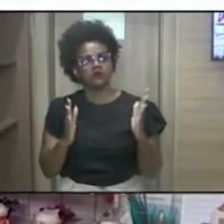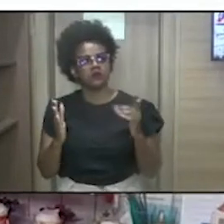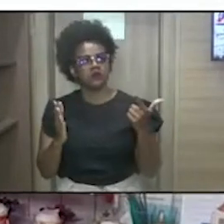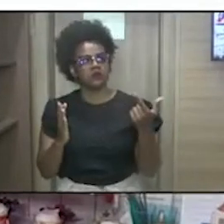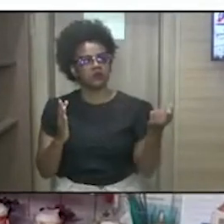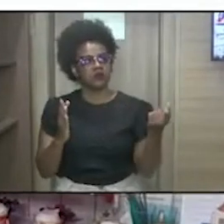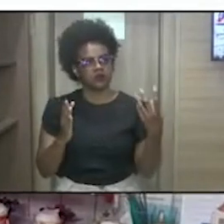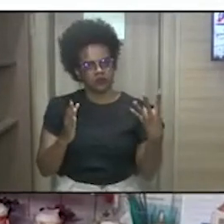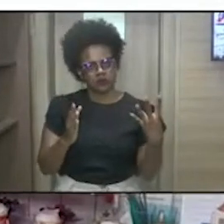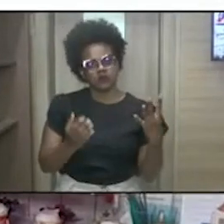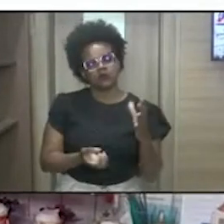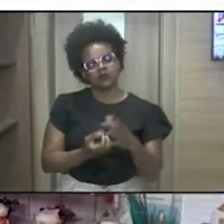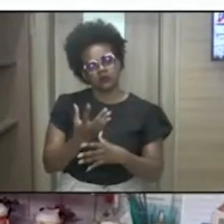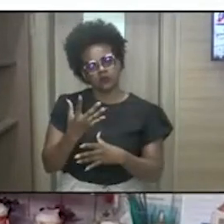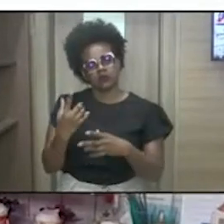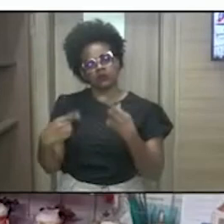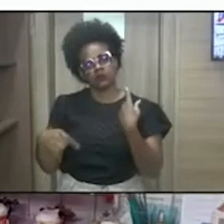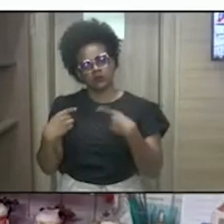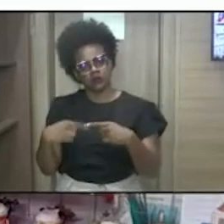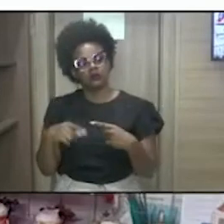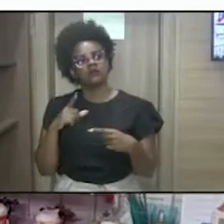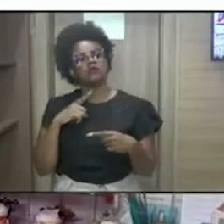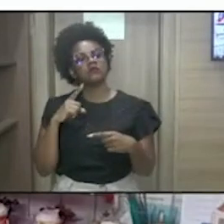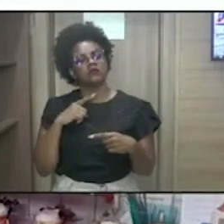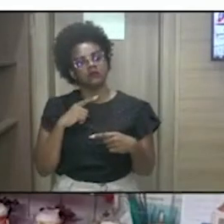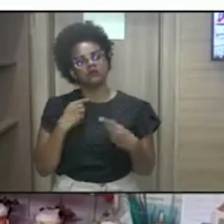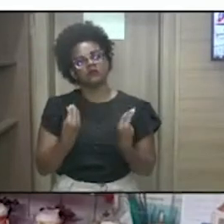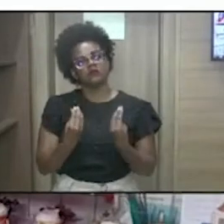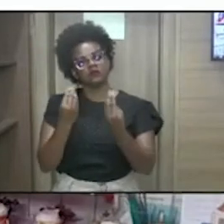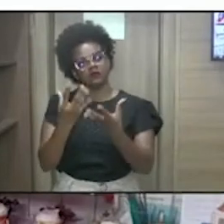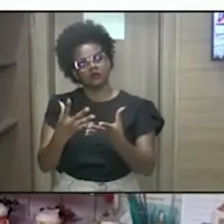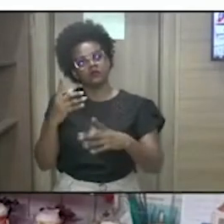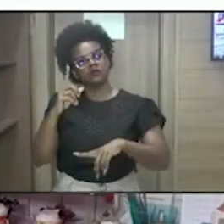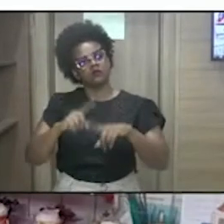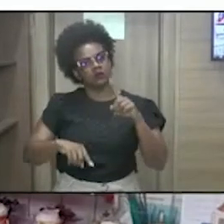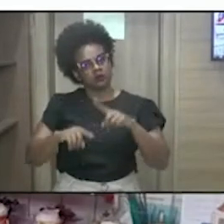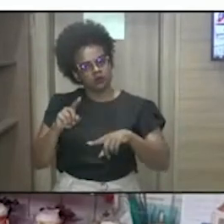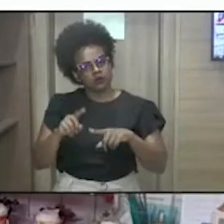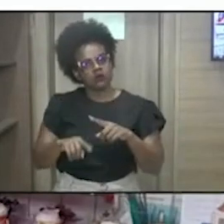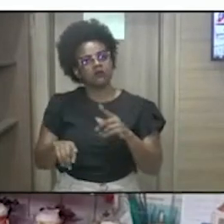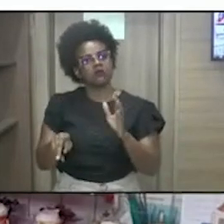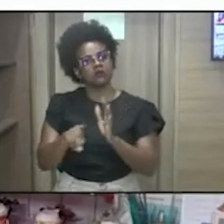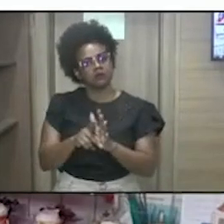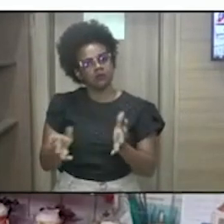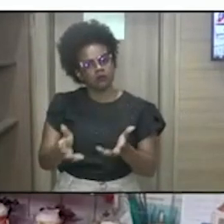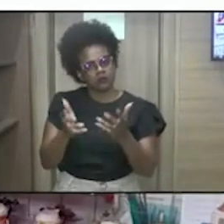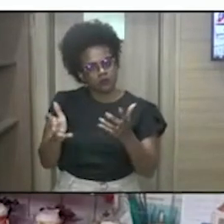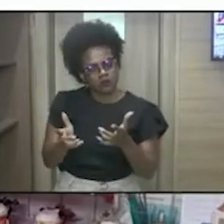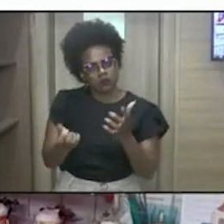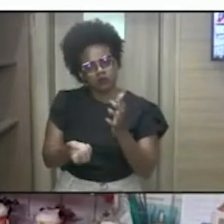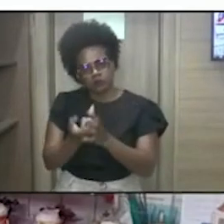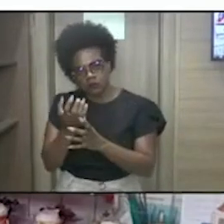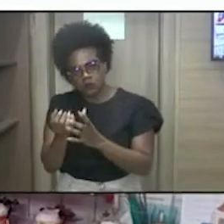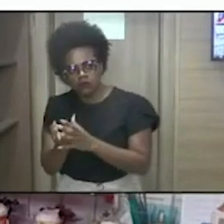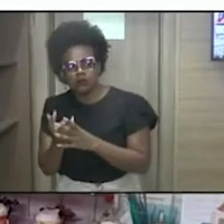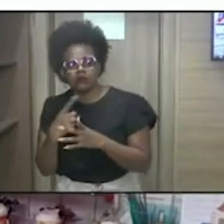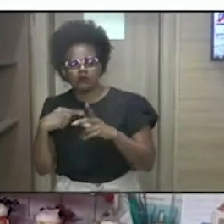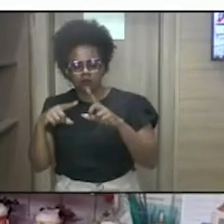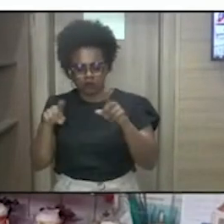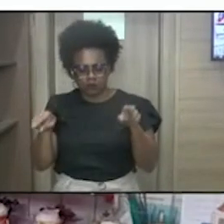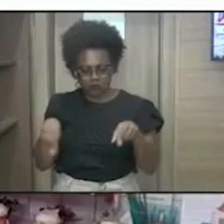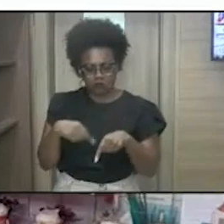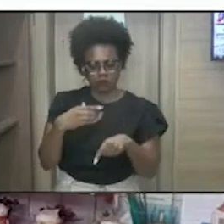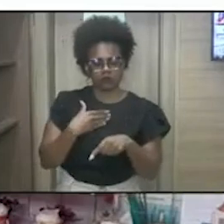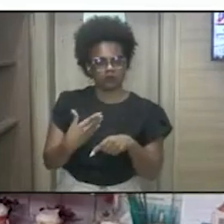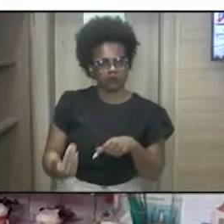a partir da implementação da política, foram doados equipamentos, teve incentivo para montar os laboratórios